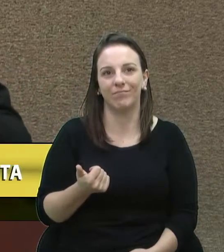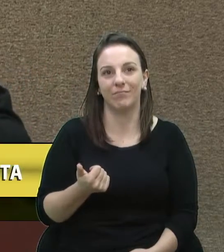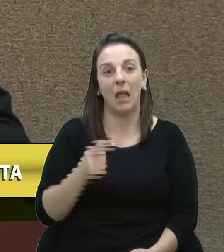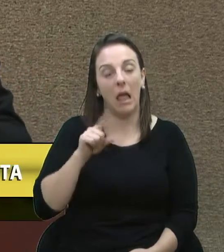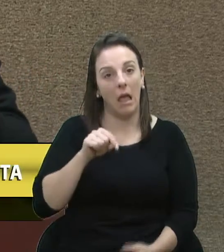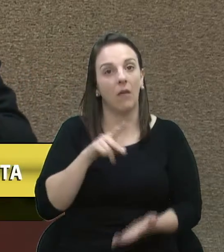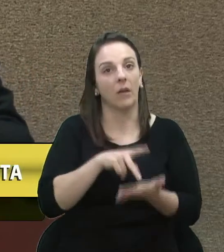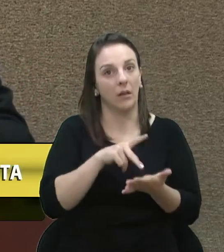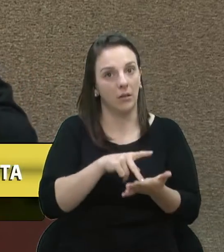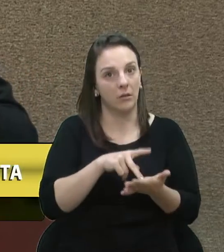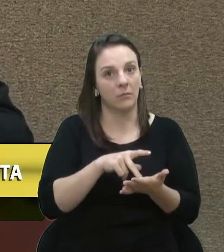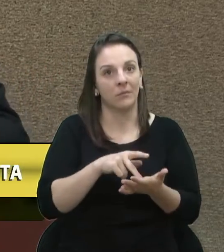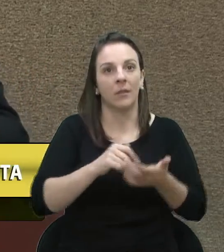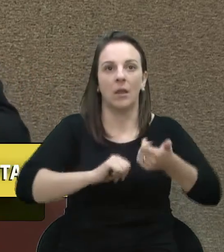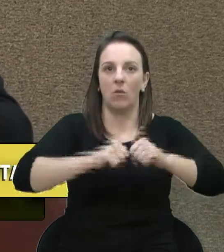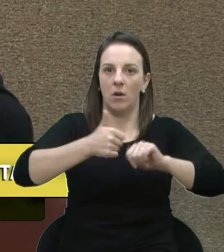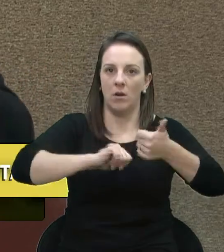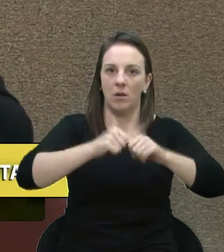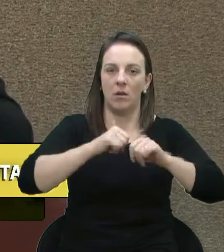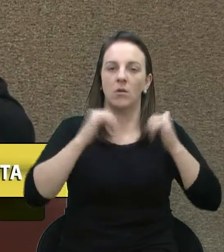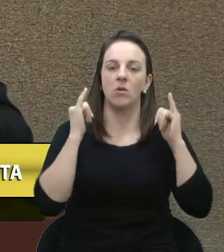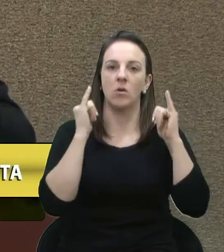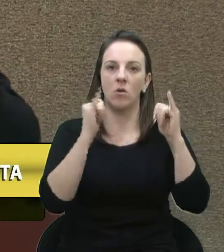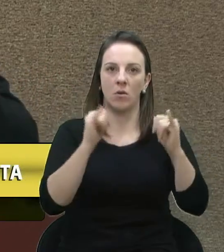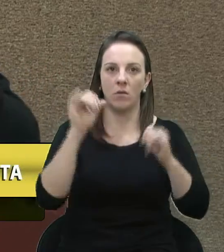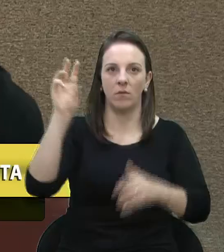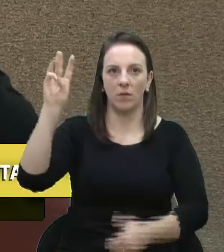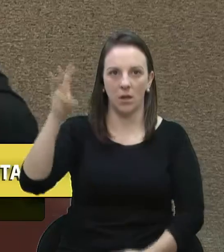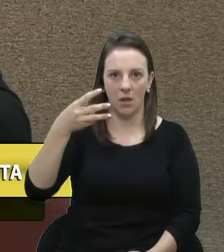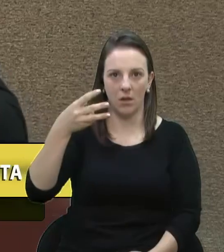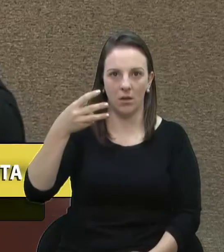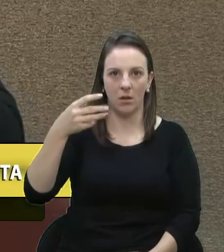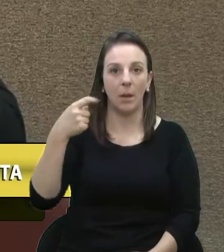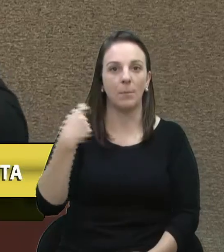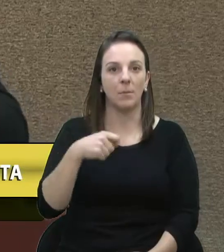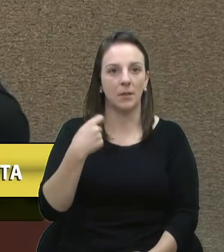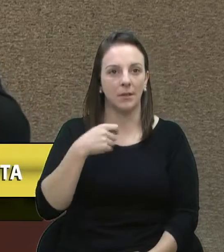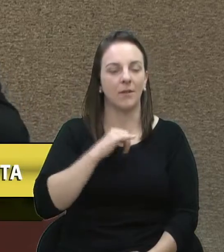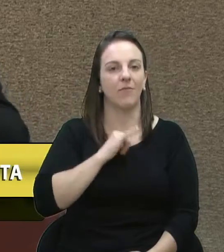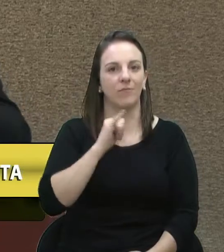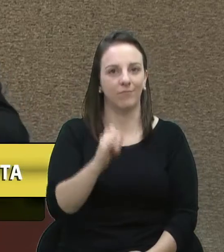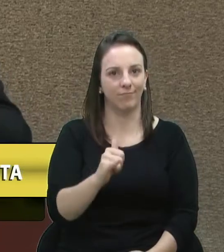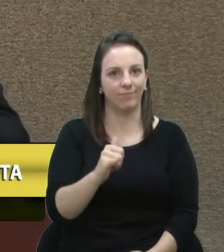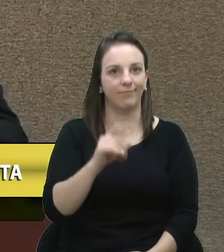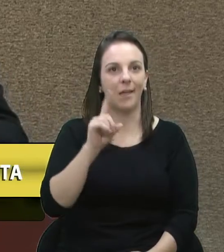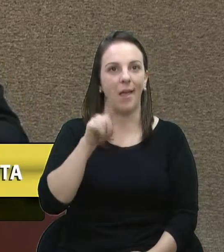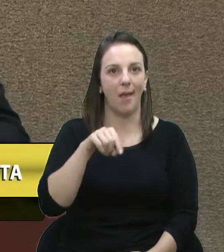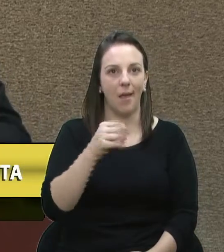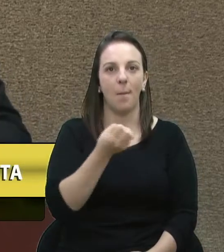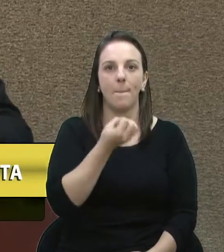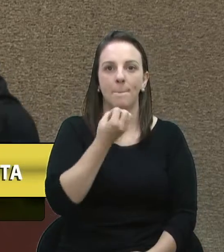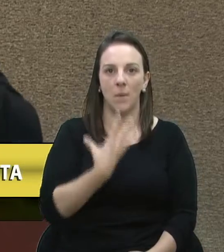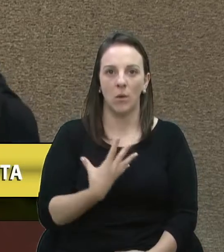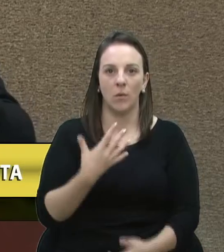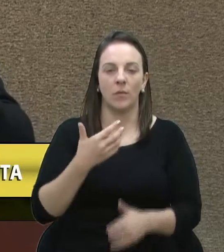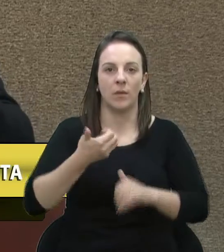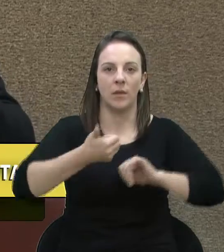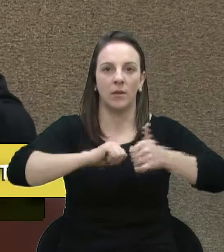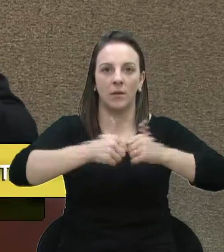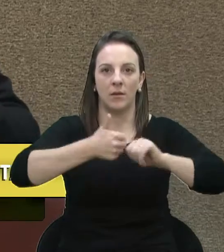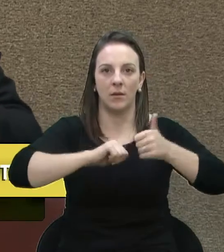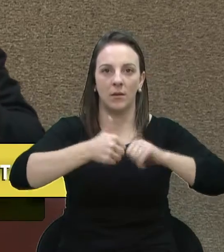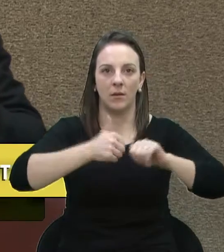E a qualidade dos ônibus da Visate, a gente tem que dar o braço a torcer, porque é muito boa a qualidade.